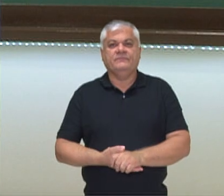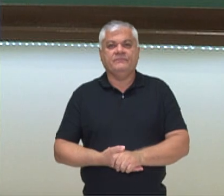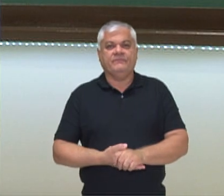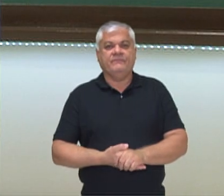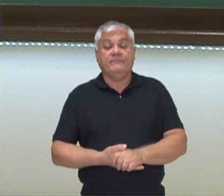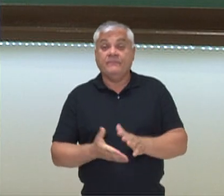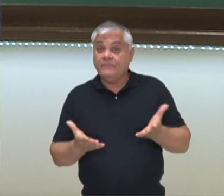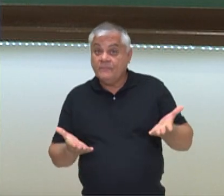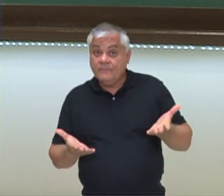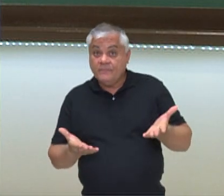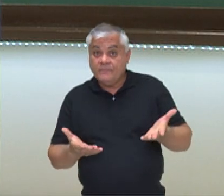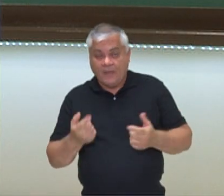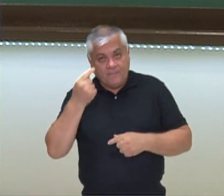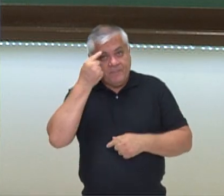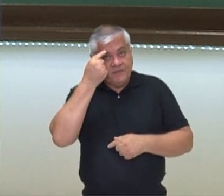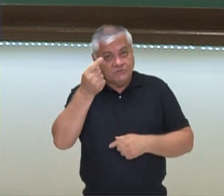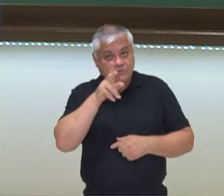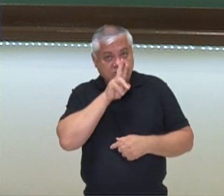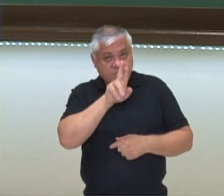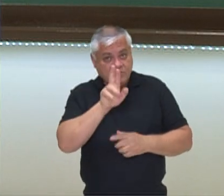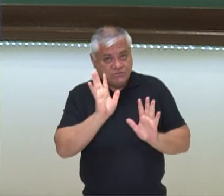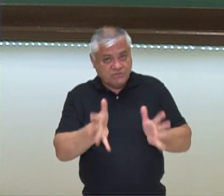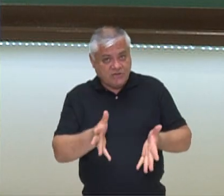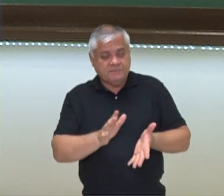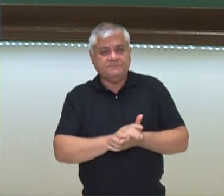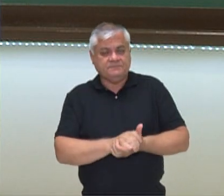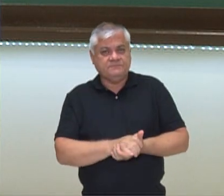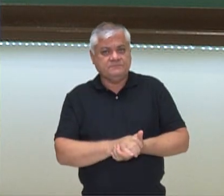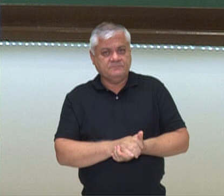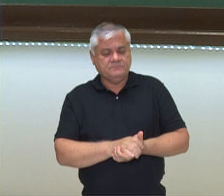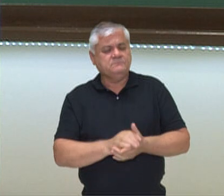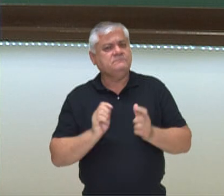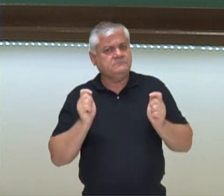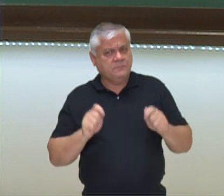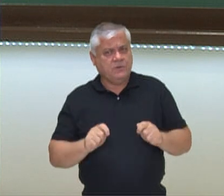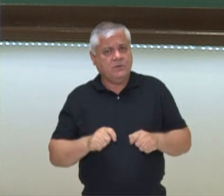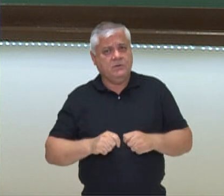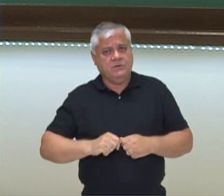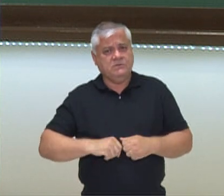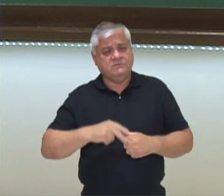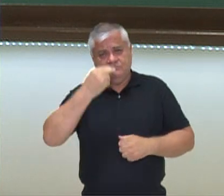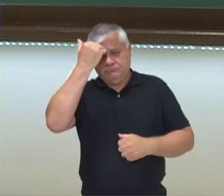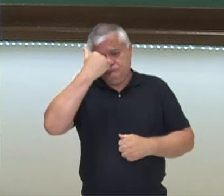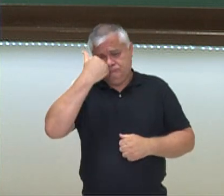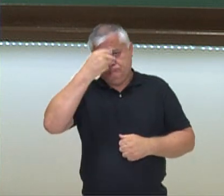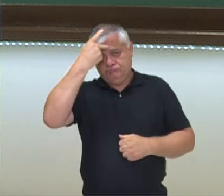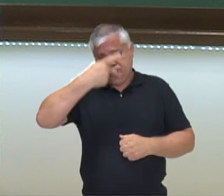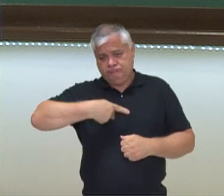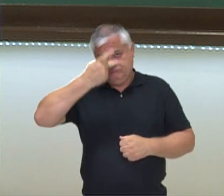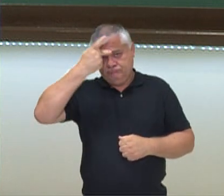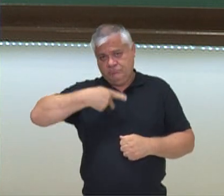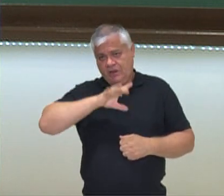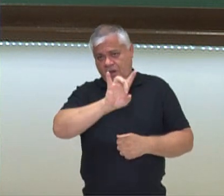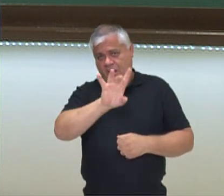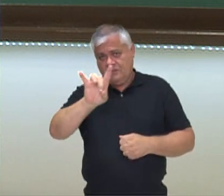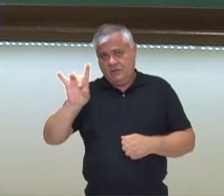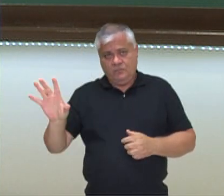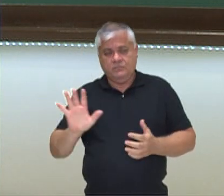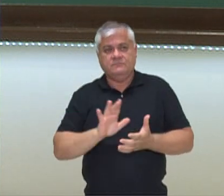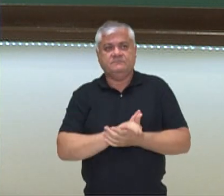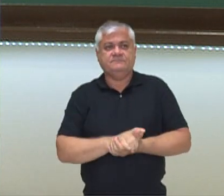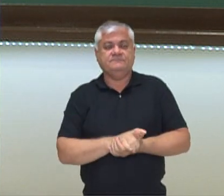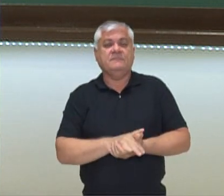E aí, já pensou na sua resposta? Isso pode ser bem subjetivo, mas eu vou te dar alguns exemplos agora, tá bom?